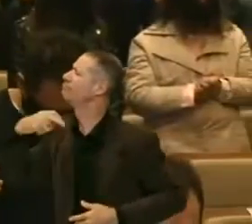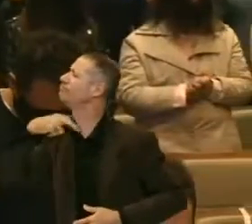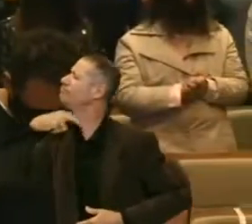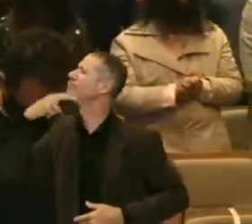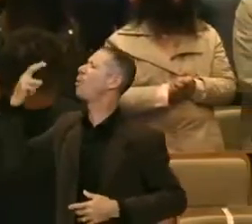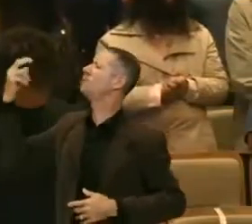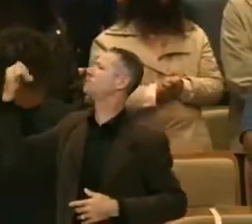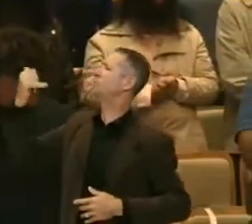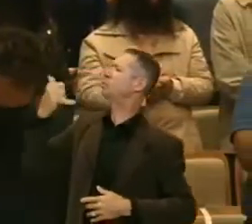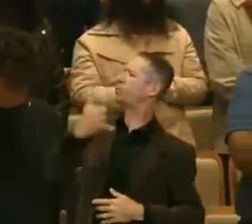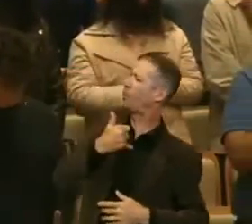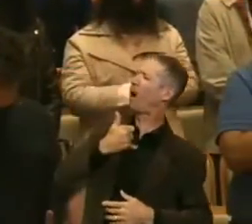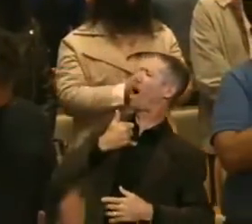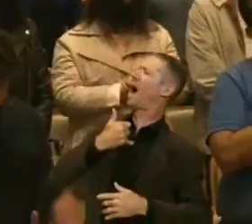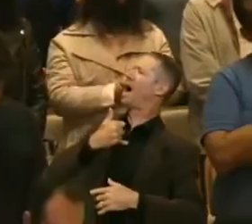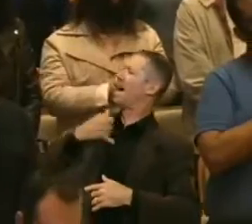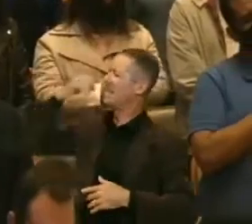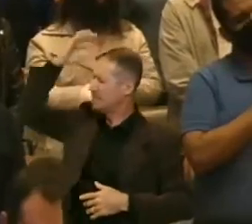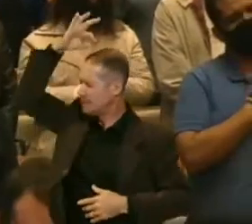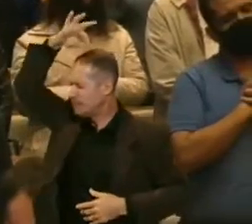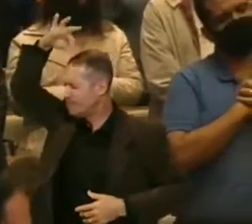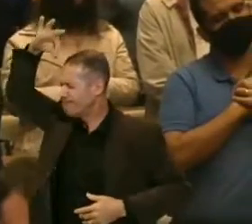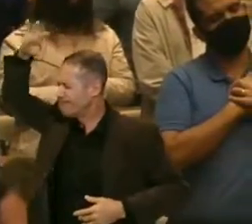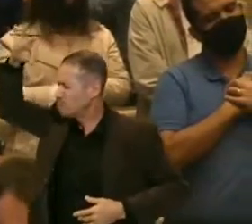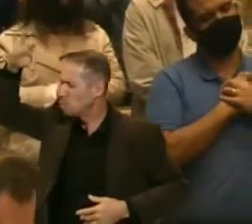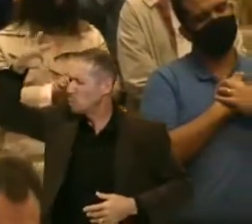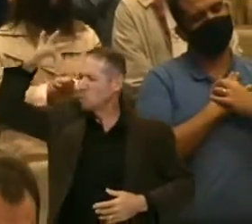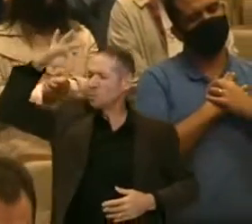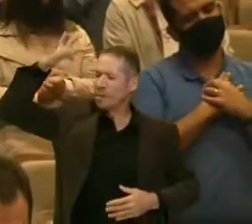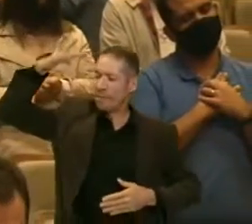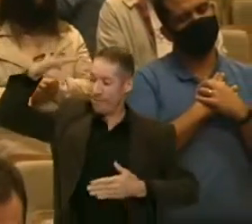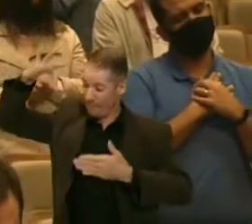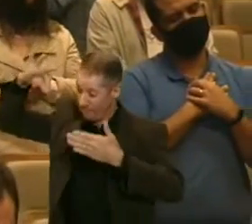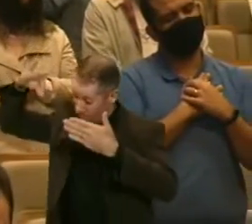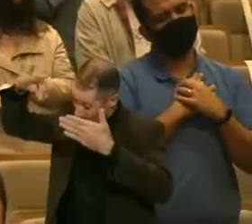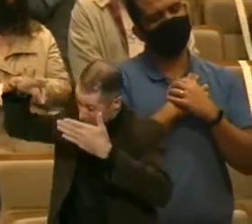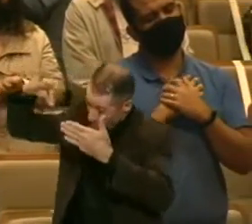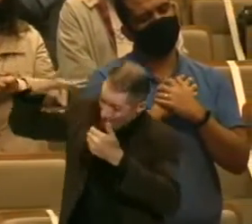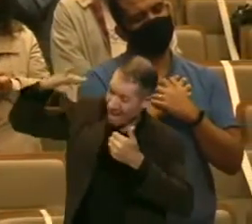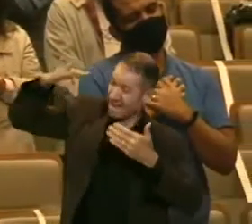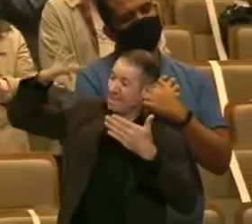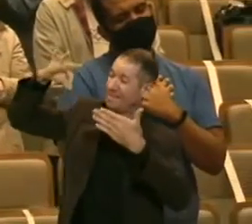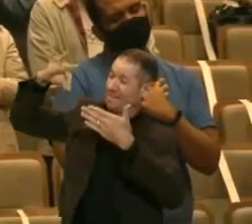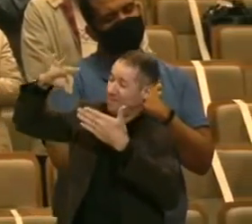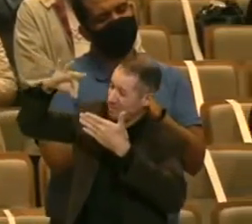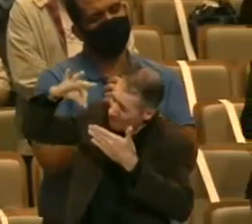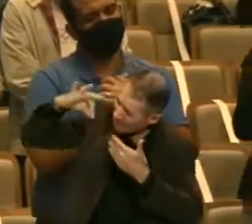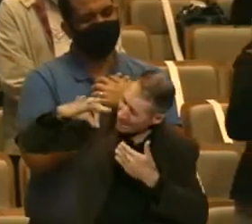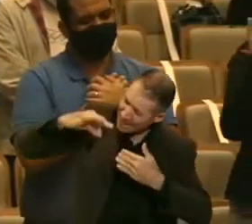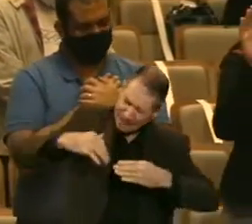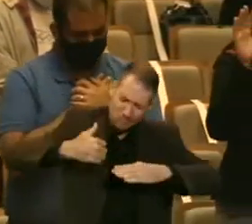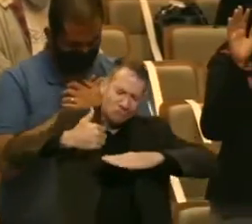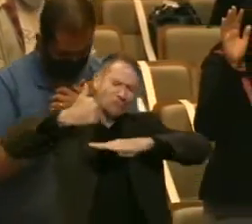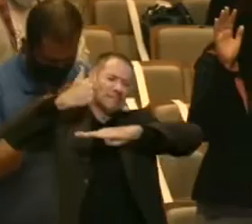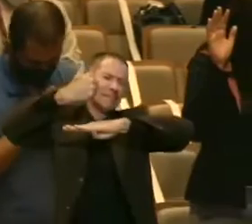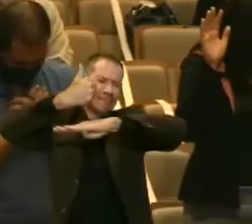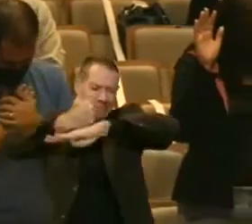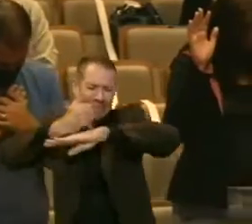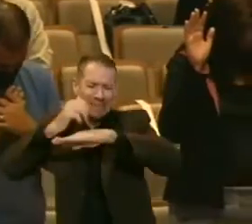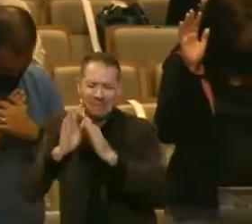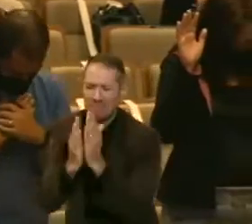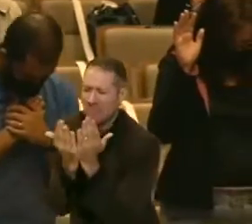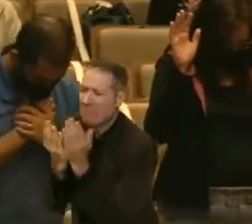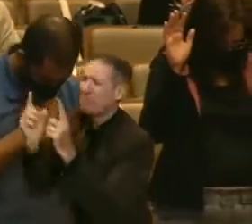lugar. Vem, Santo Espírito de Deus. Vem, Senhor Todo-Poderoso. A Tua palavra é